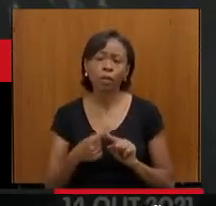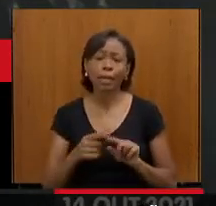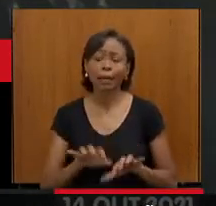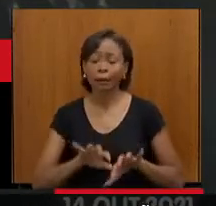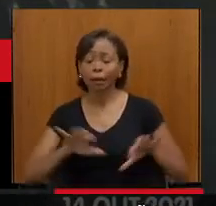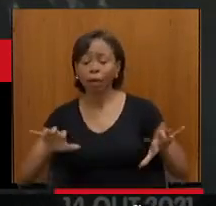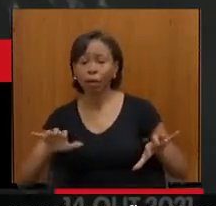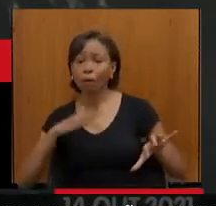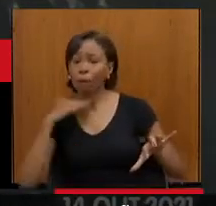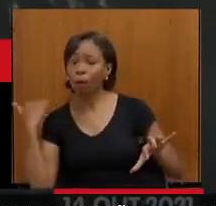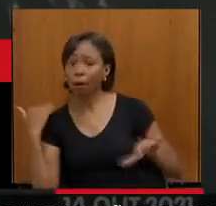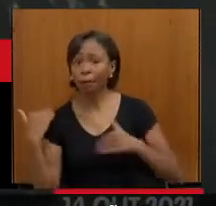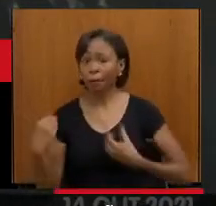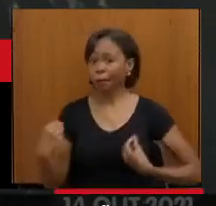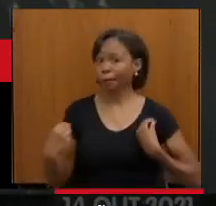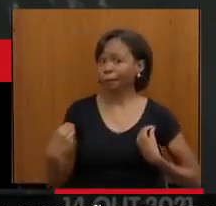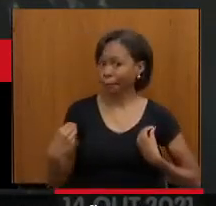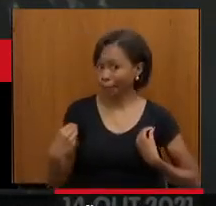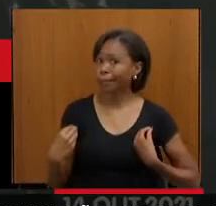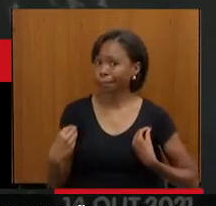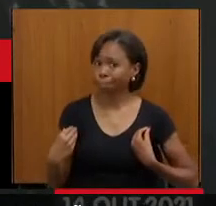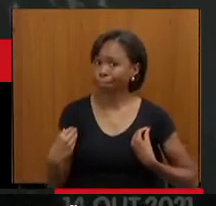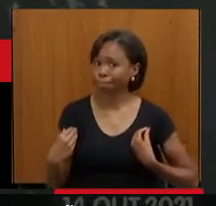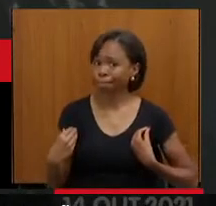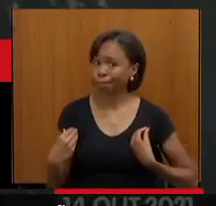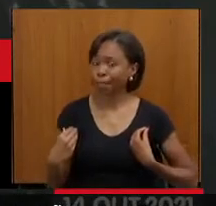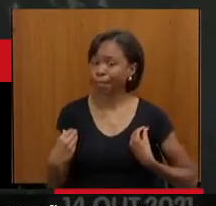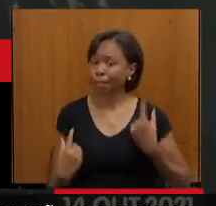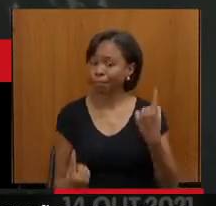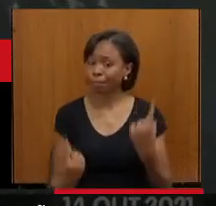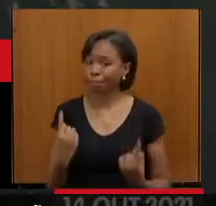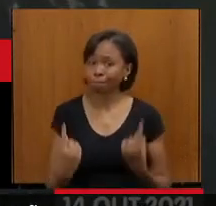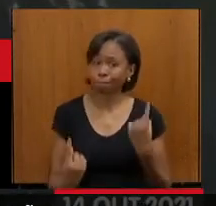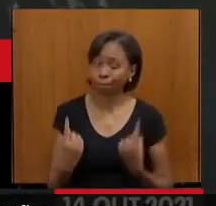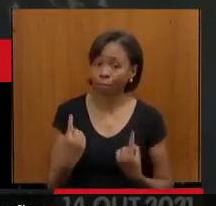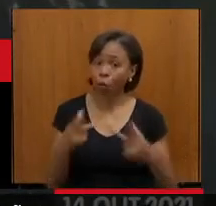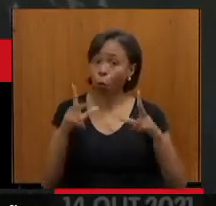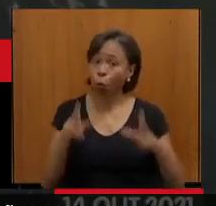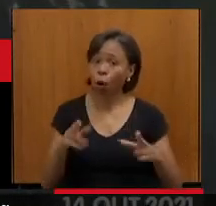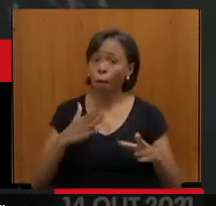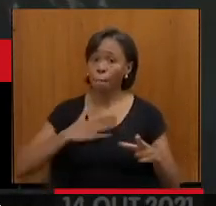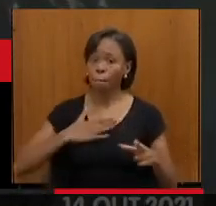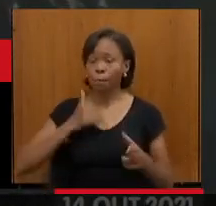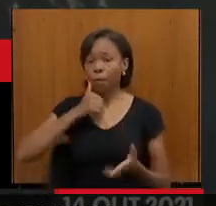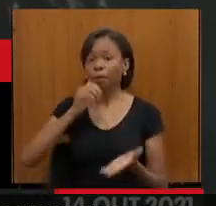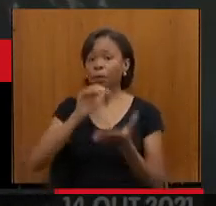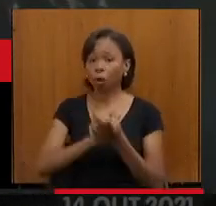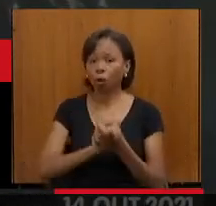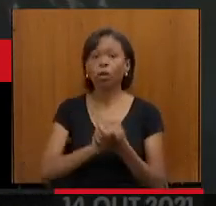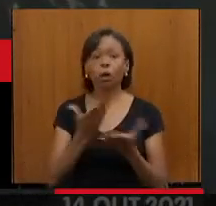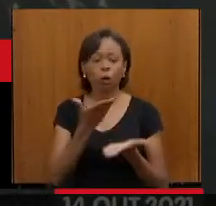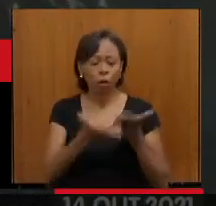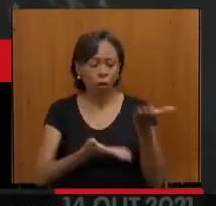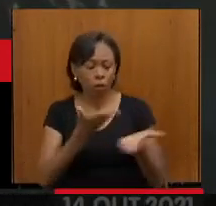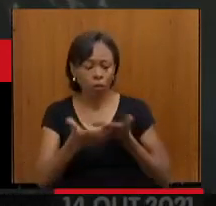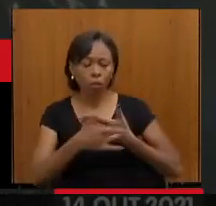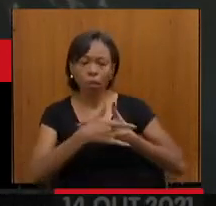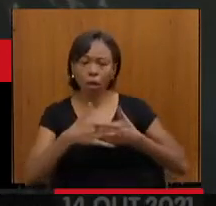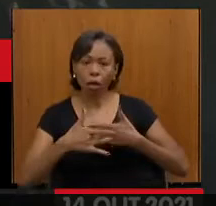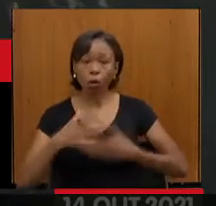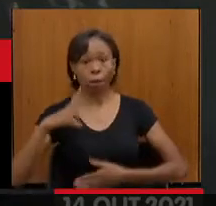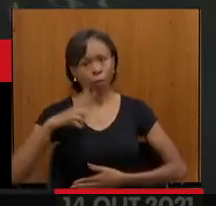e da morte uma mulher que teve a oportunidade, como a minha, de ter tratamento de saúde